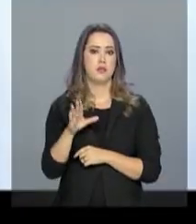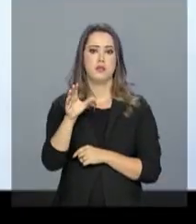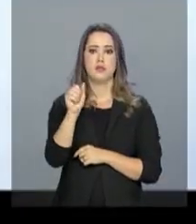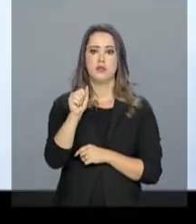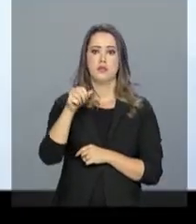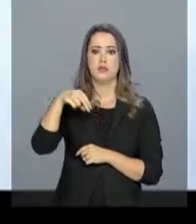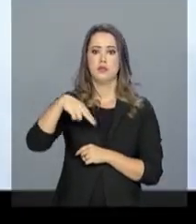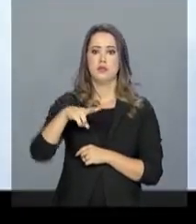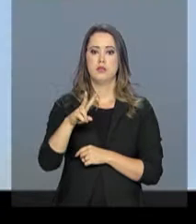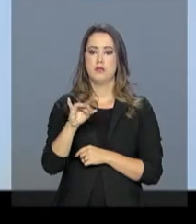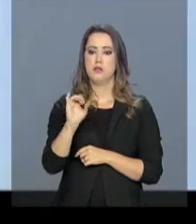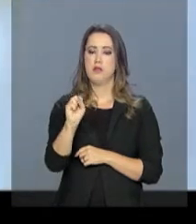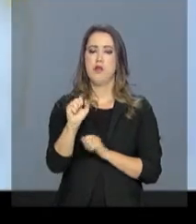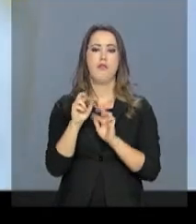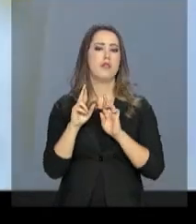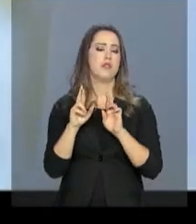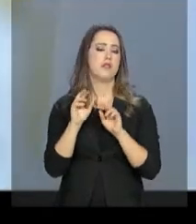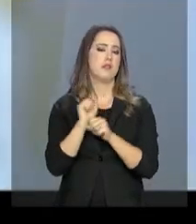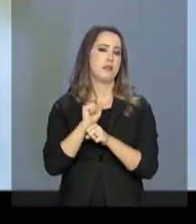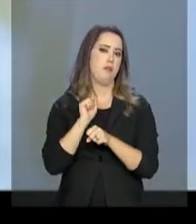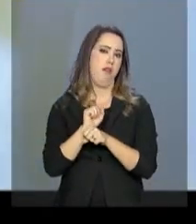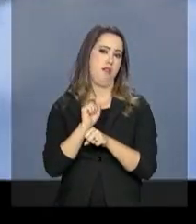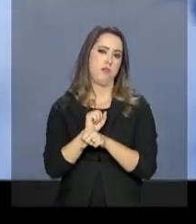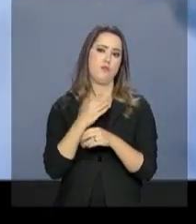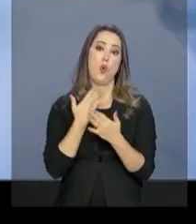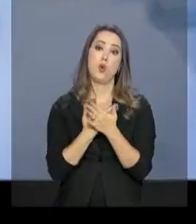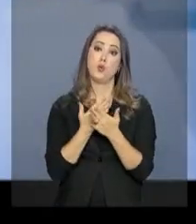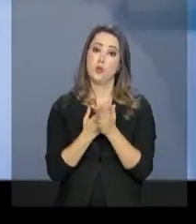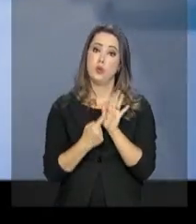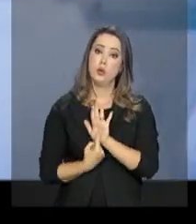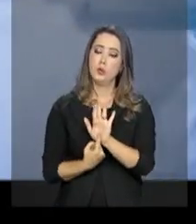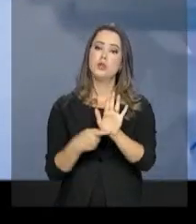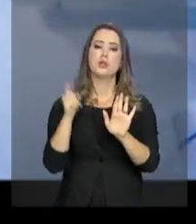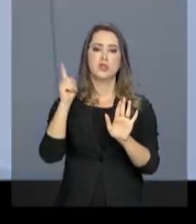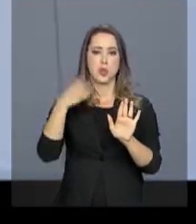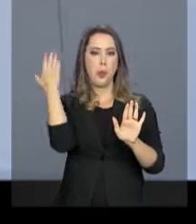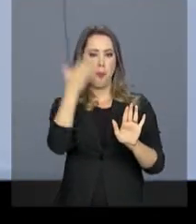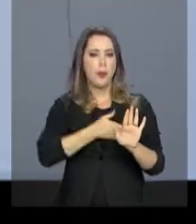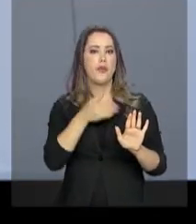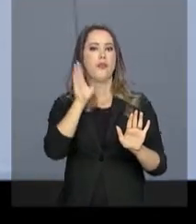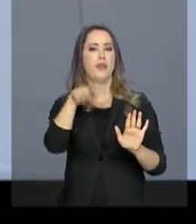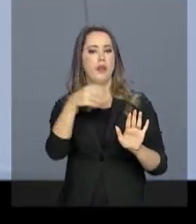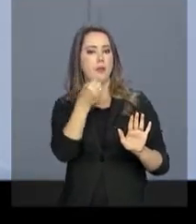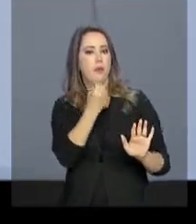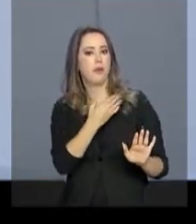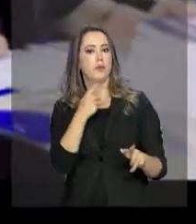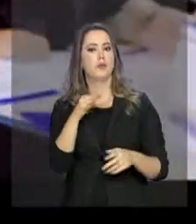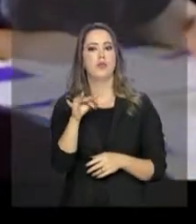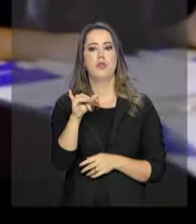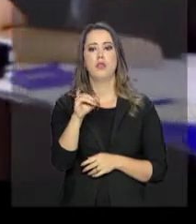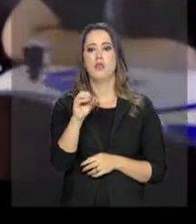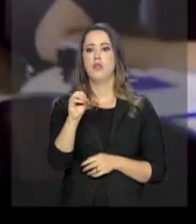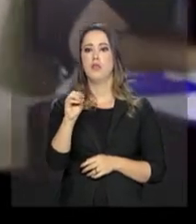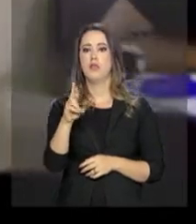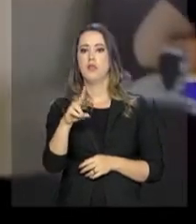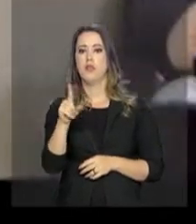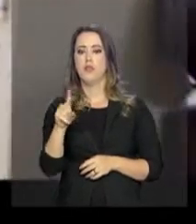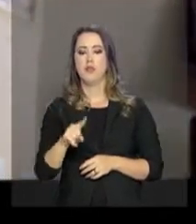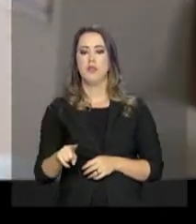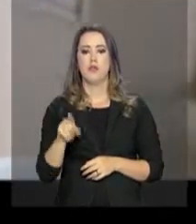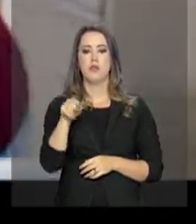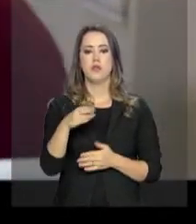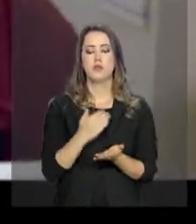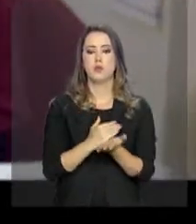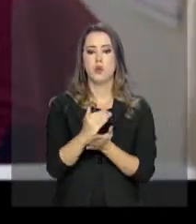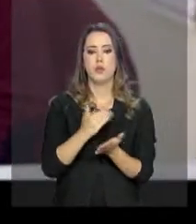um estudo para comprovar a eficácia do produto a fiocruz bio-manguinhos inicia este mês a pesquisa clínica